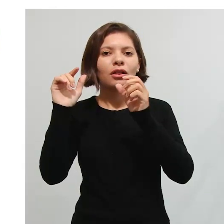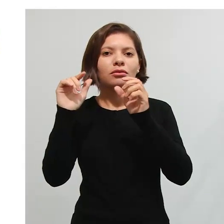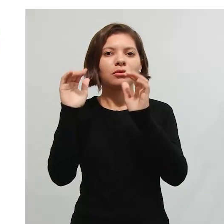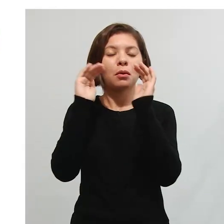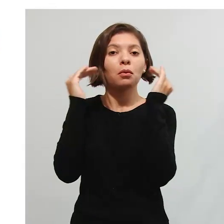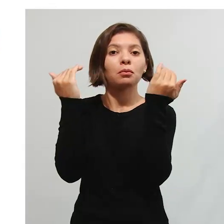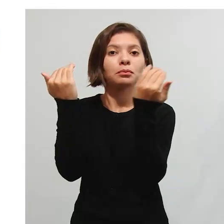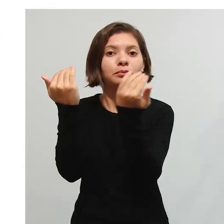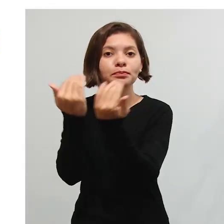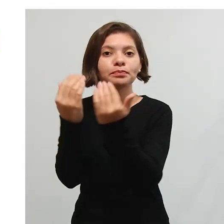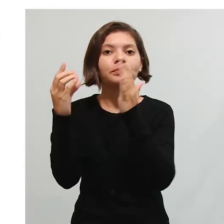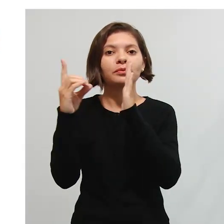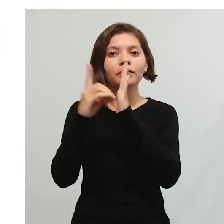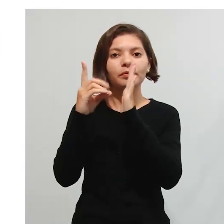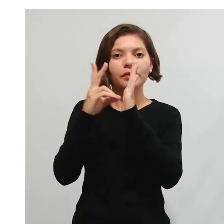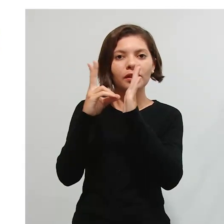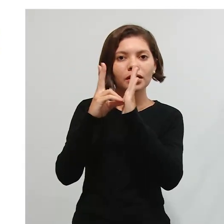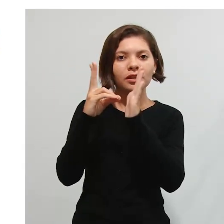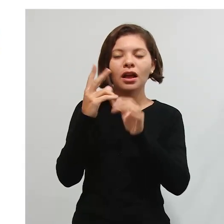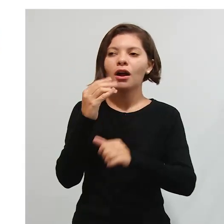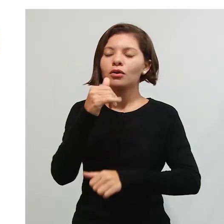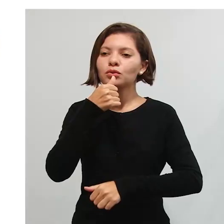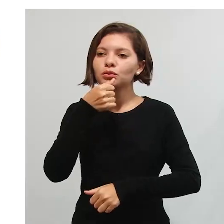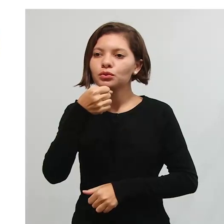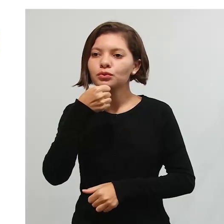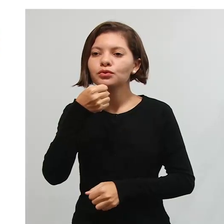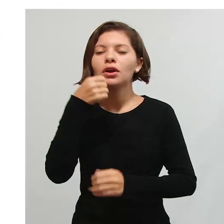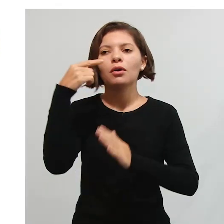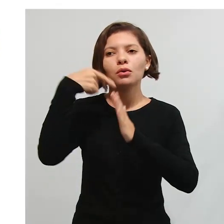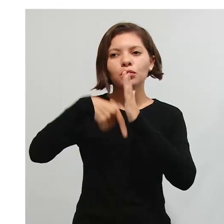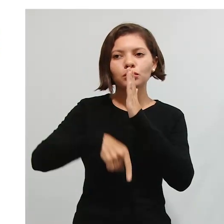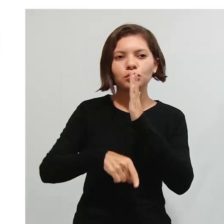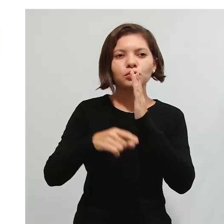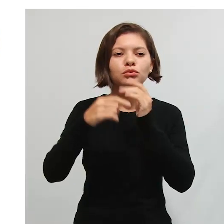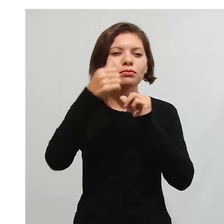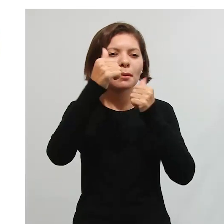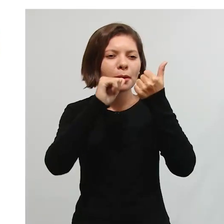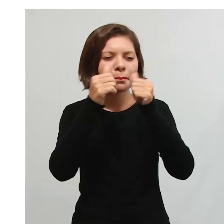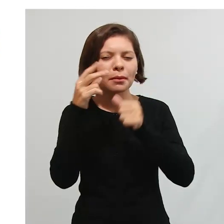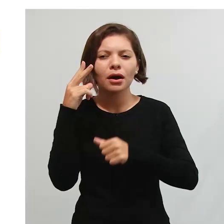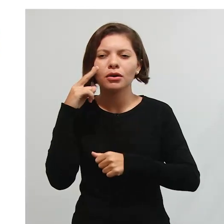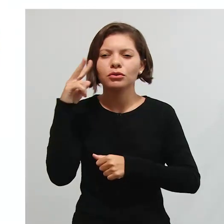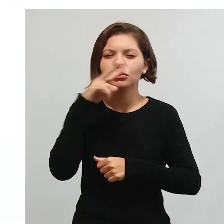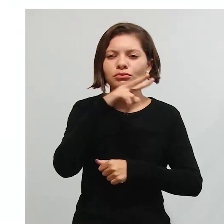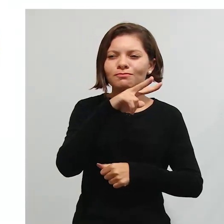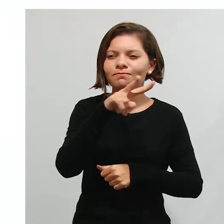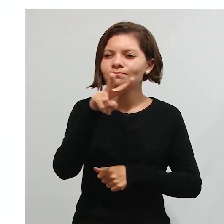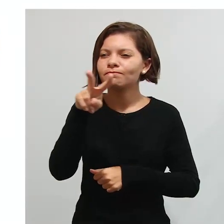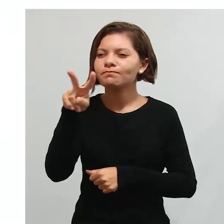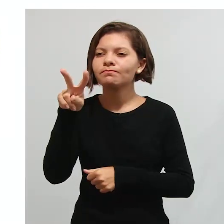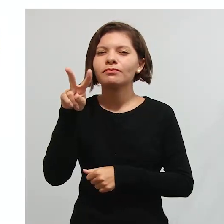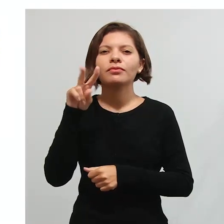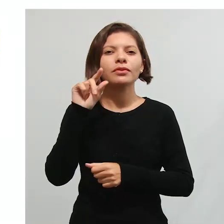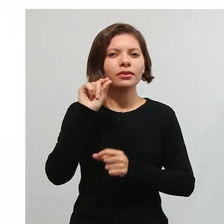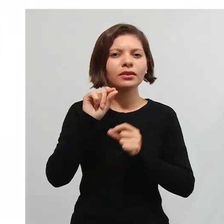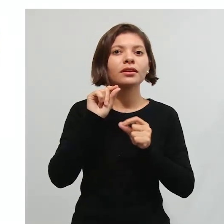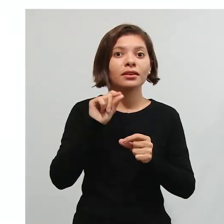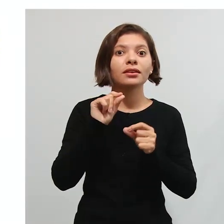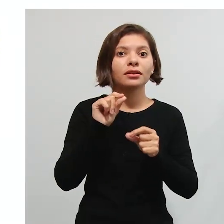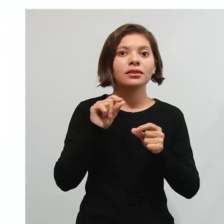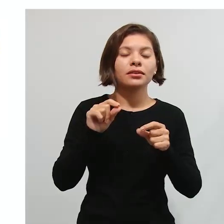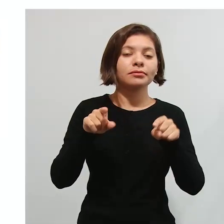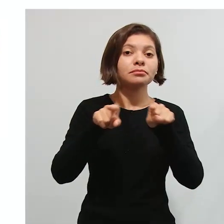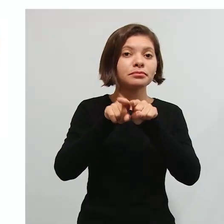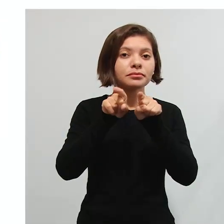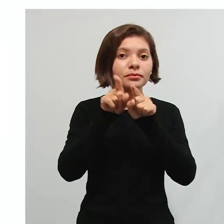udia indígena vai fazer entrevista em profundidade vai fazer observação participante ou seja vai ficar observando